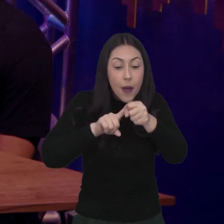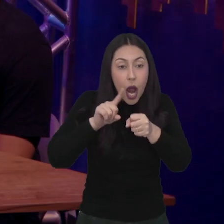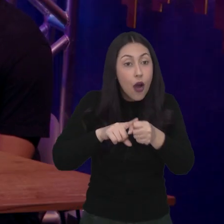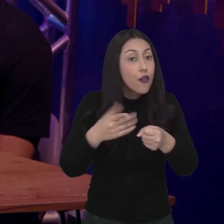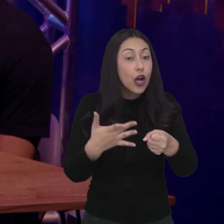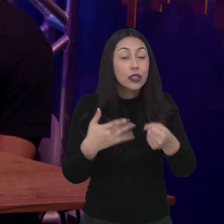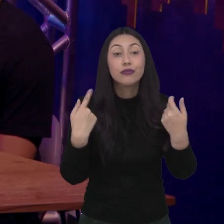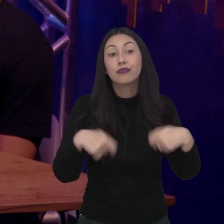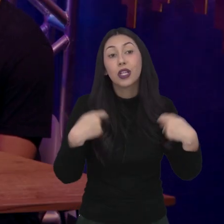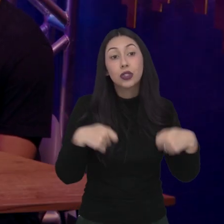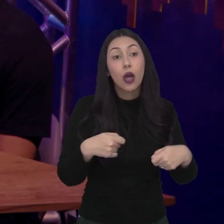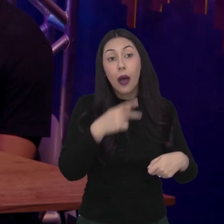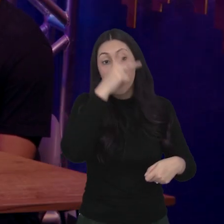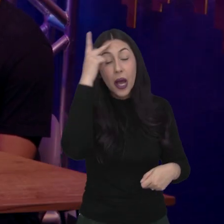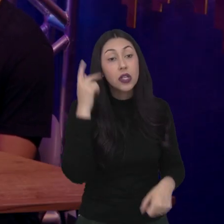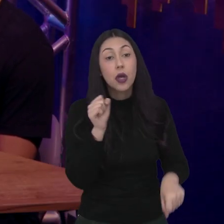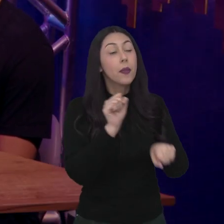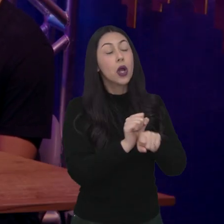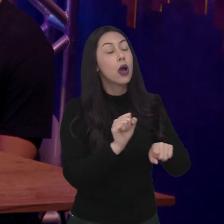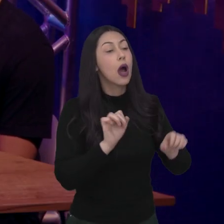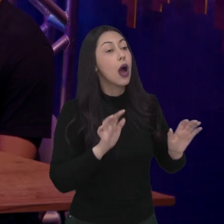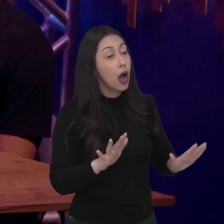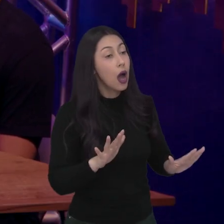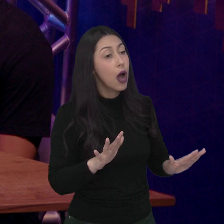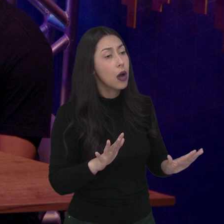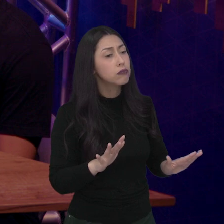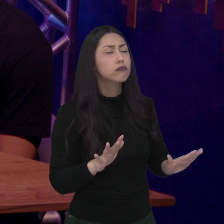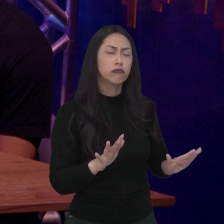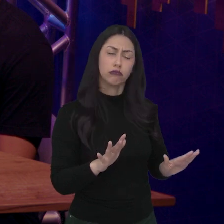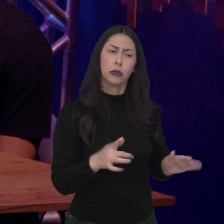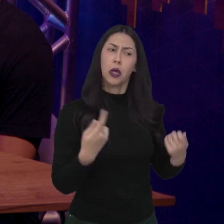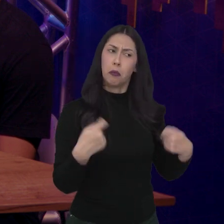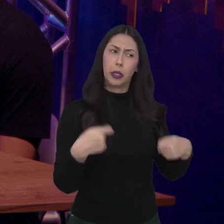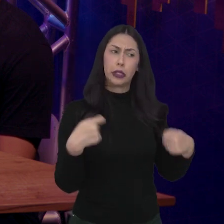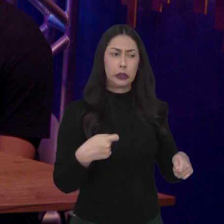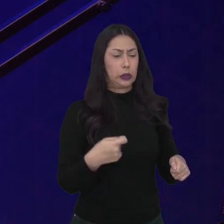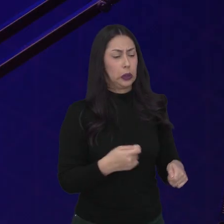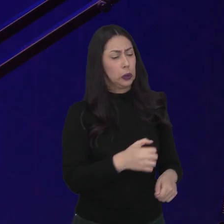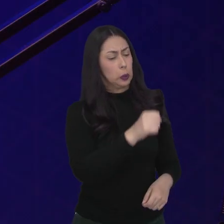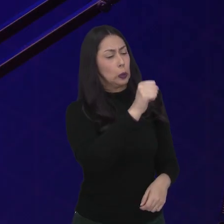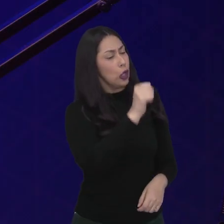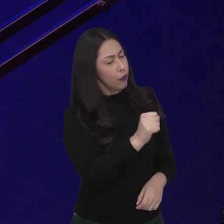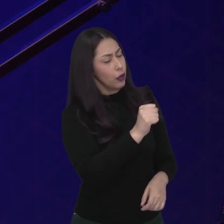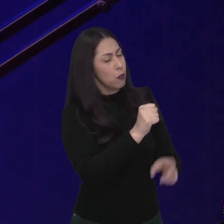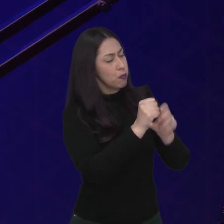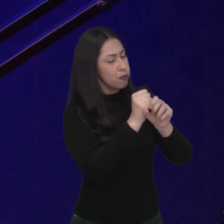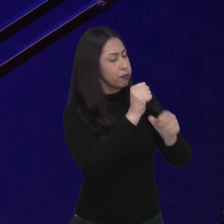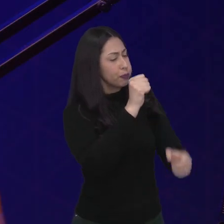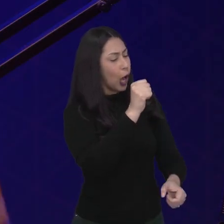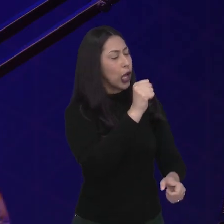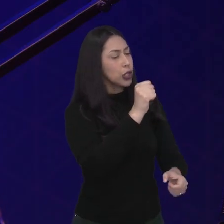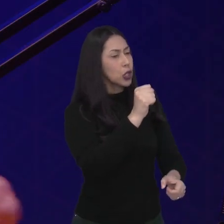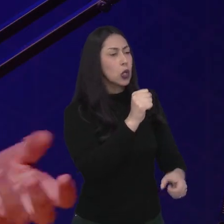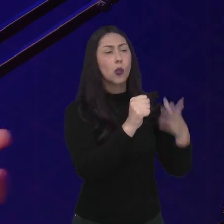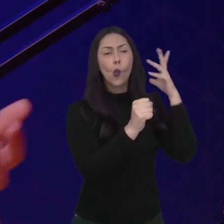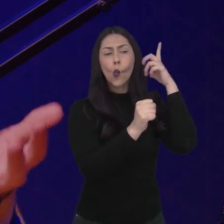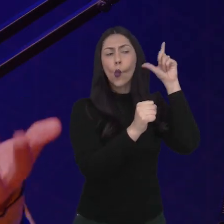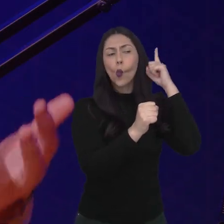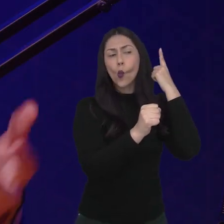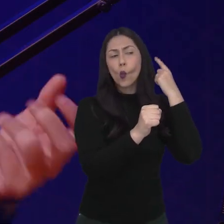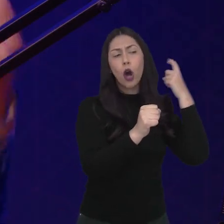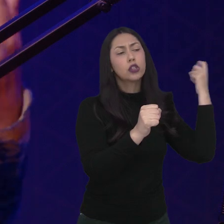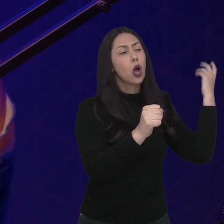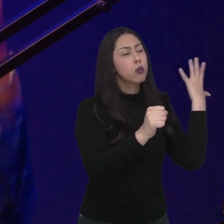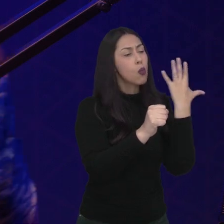isso. Foi porque em algum momento alguém parou e pensou, nossa, tá, mas a gente precisa de um suporte, a gente precisa de algo para